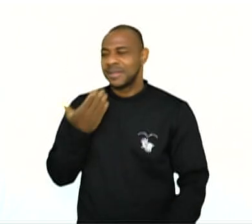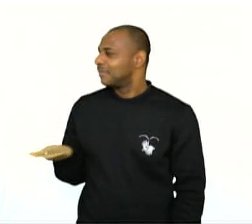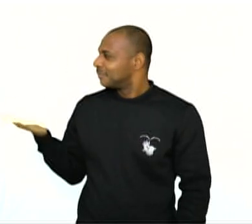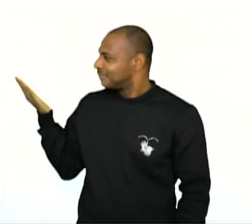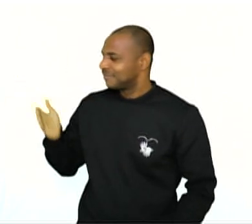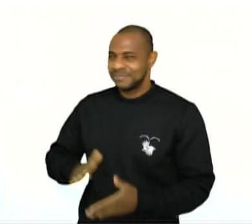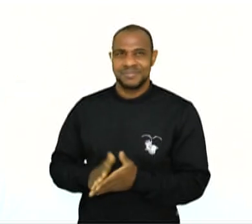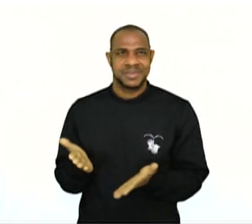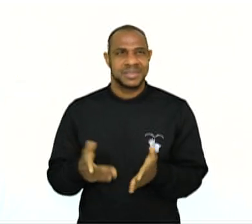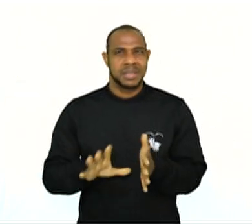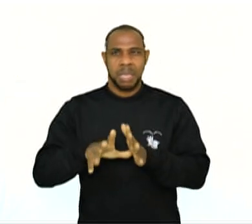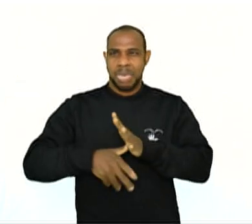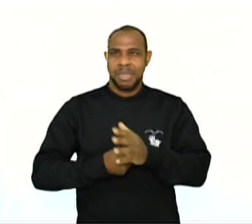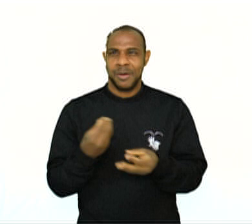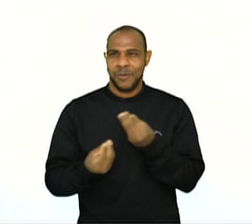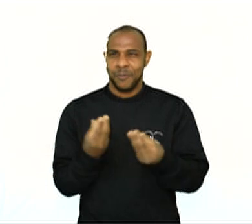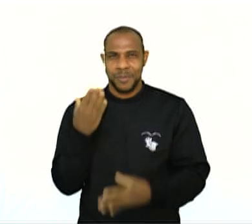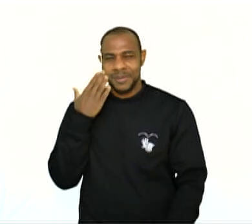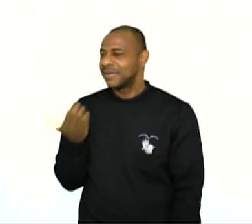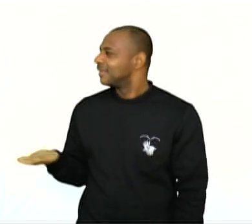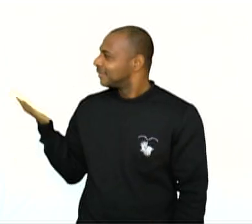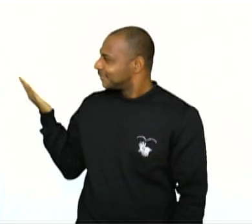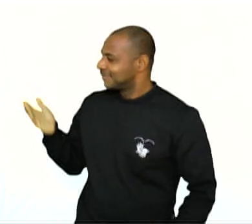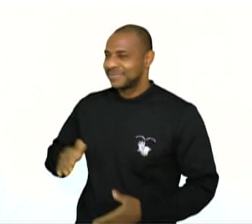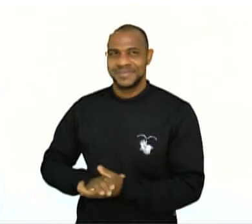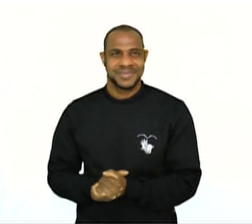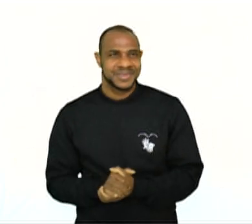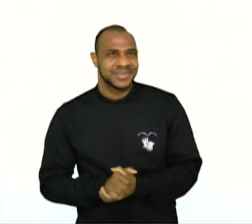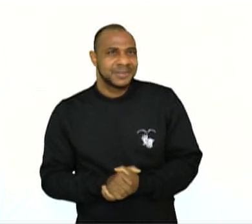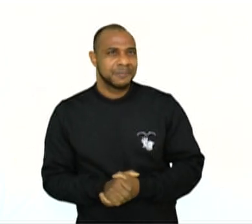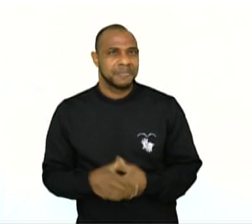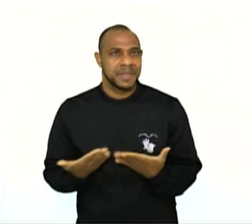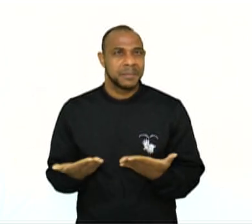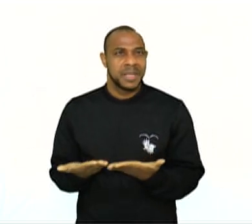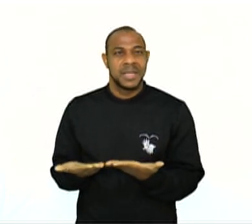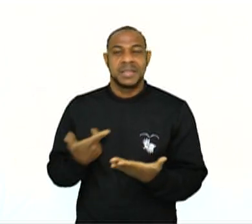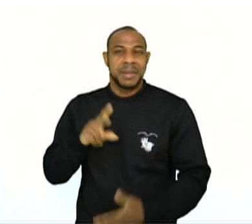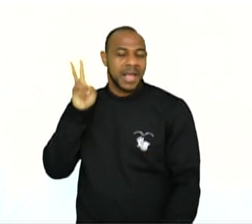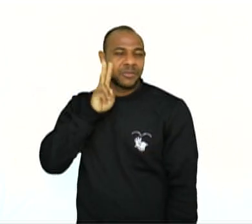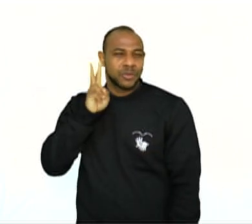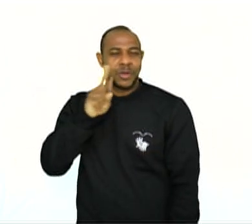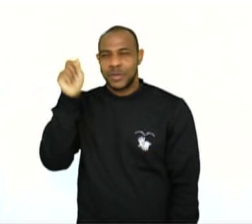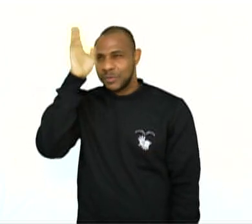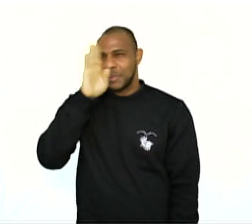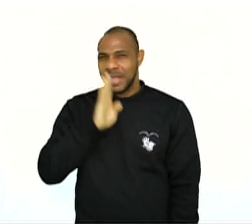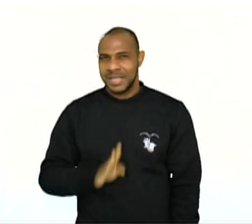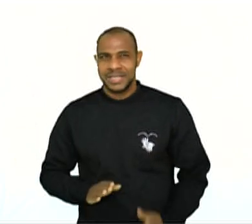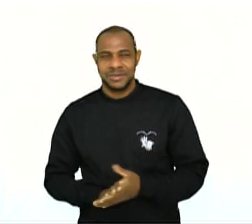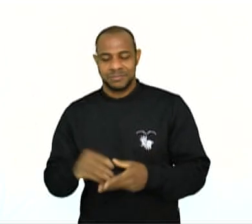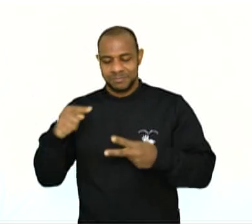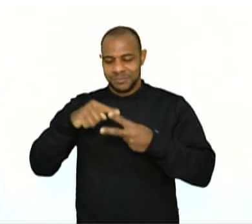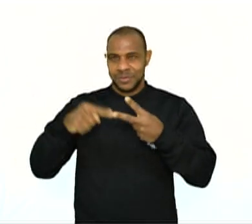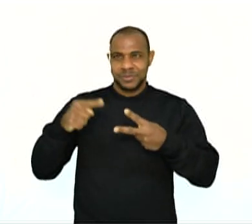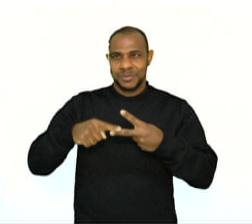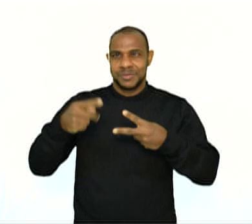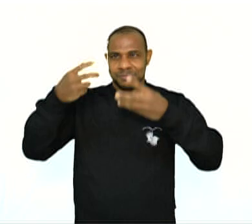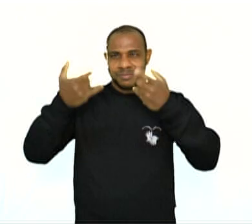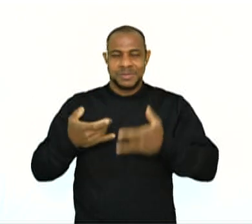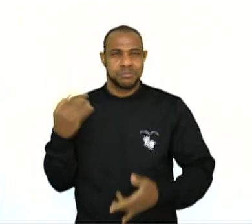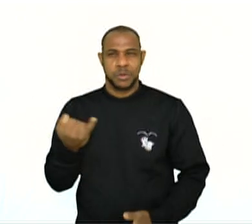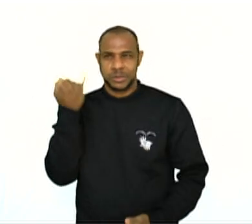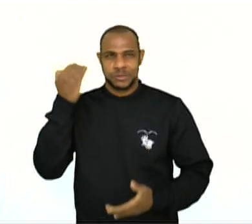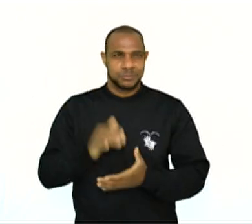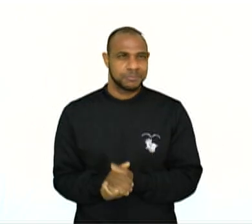governo parlamentar, um período parlamentarista da história do Brasil e 2 planos importantes, o plano trienal e as reformas de